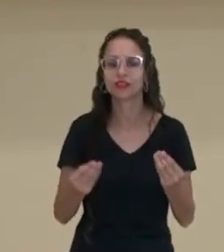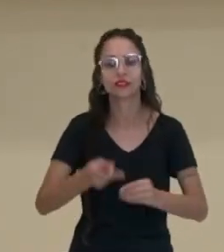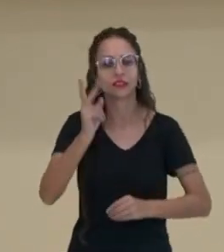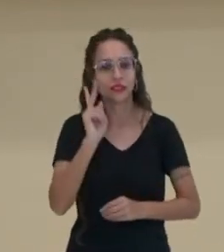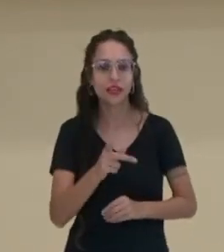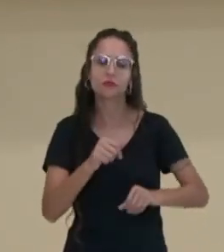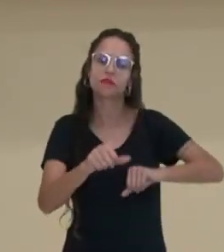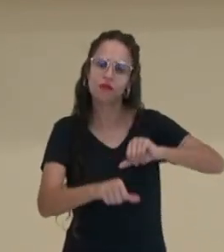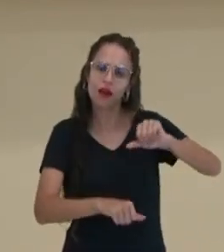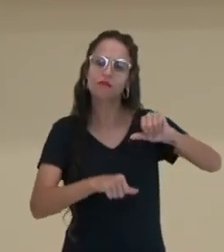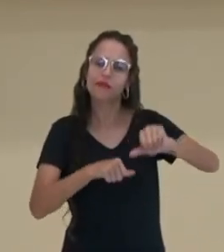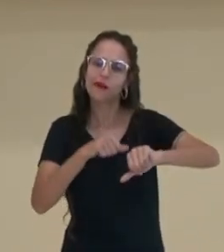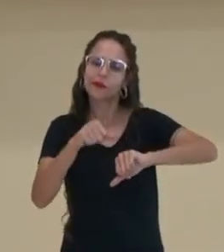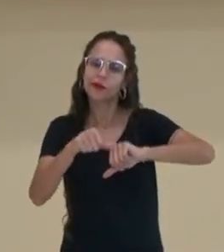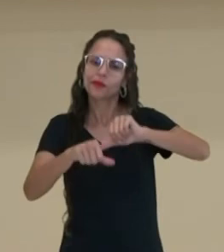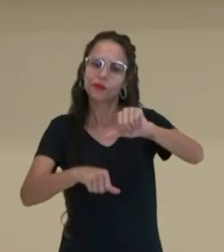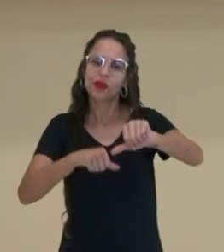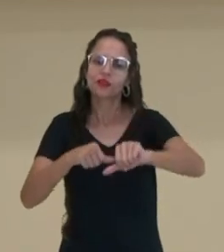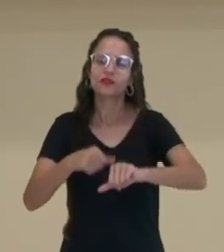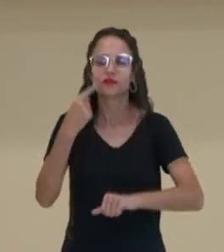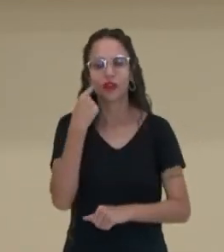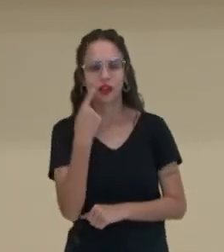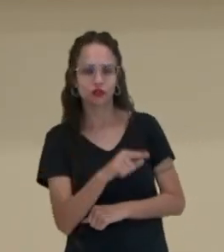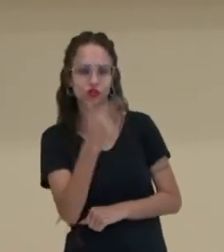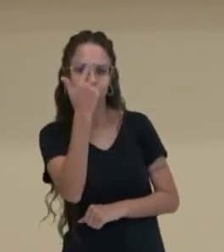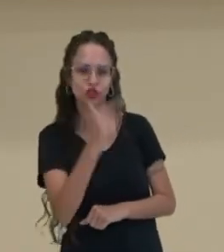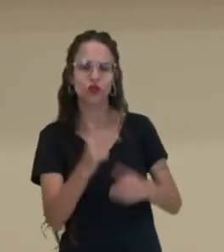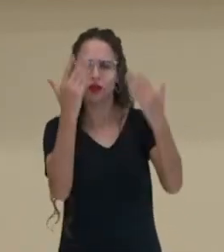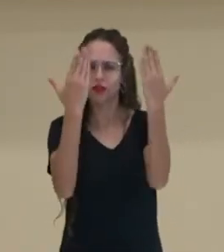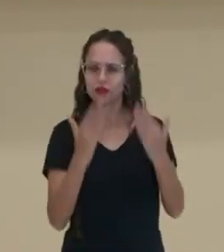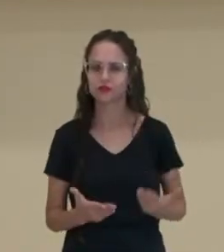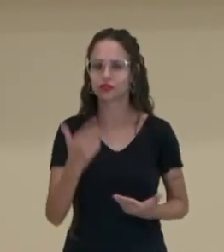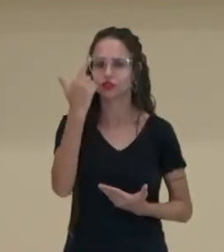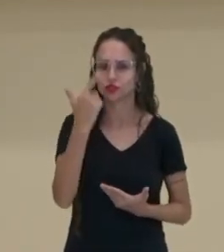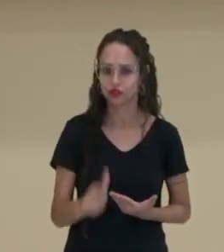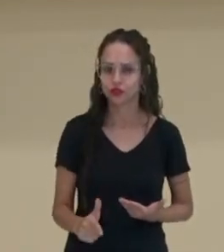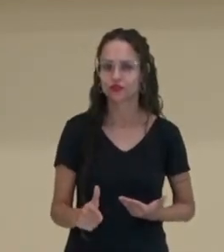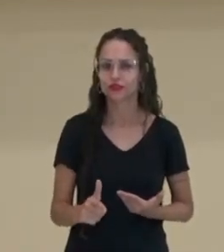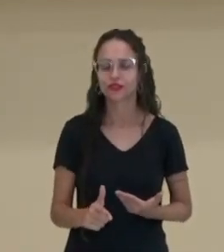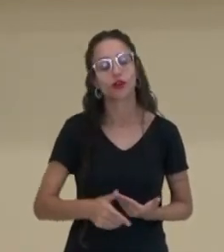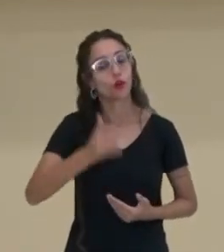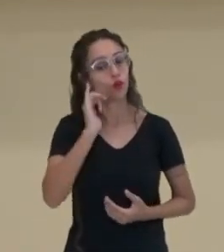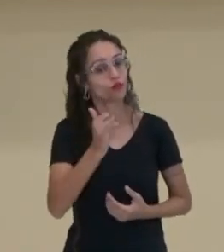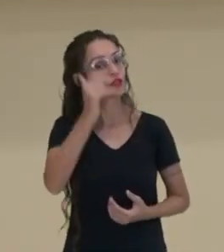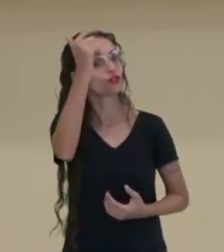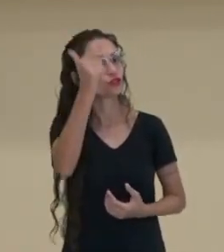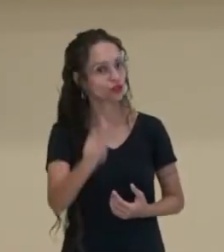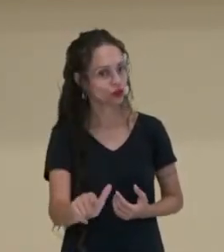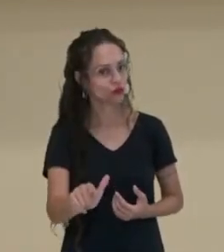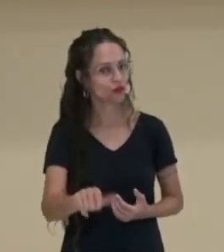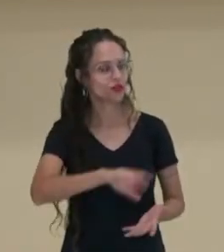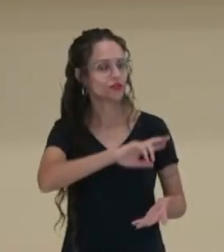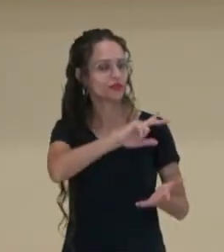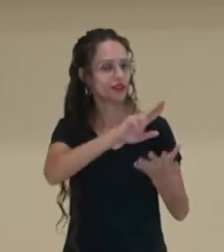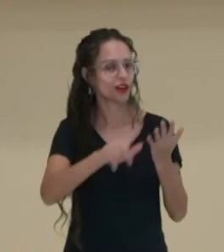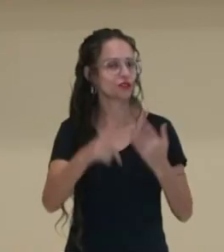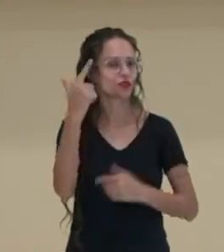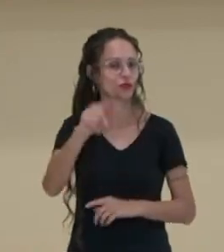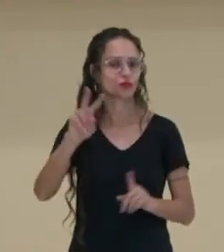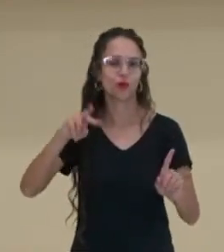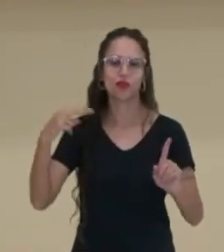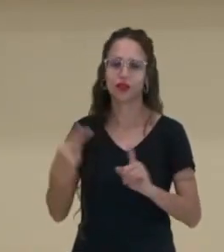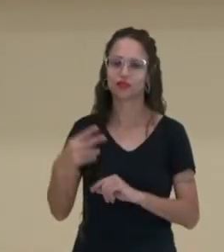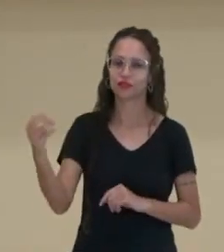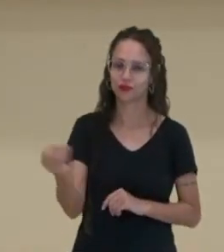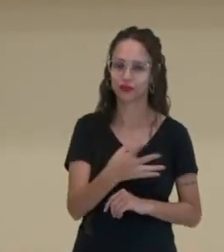sendo reescrita, sempre sendo revista, sempre sendo recontada com vários outros olhares